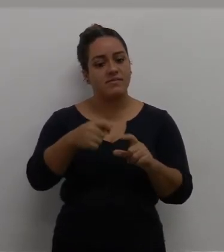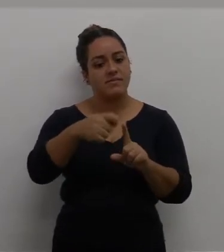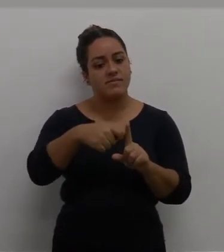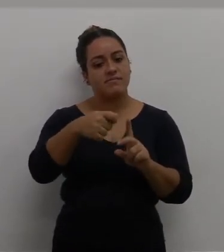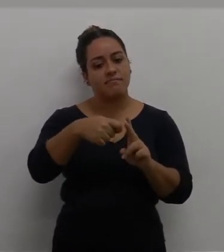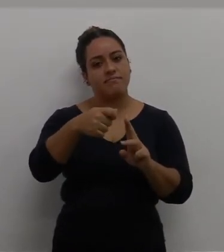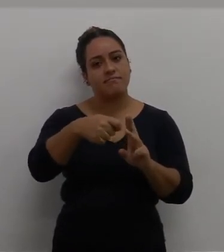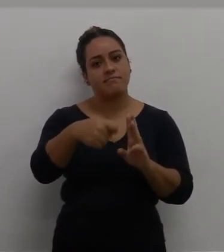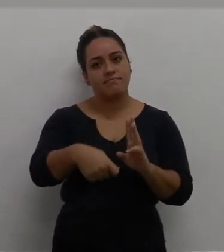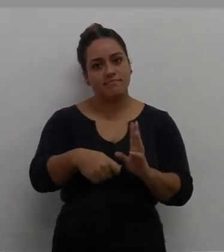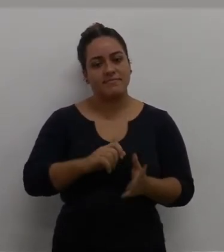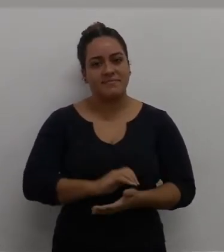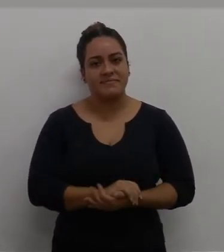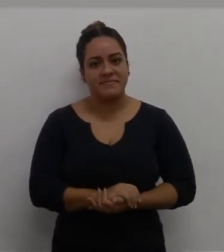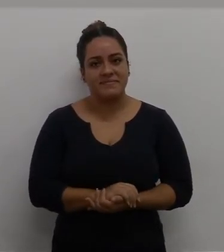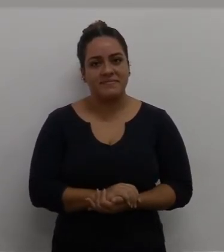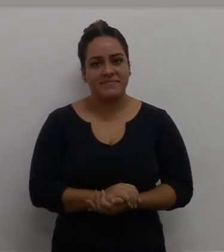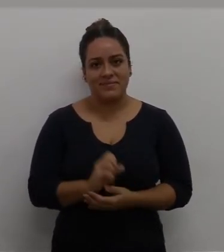Fixas.